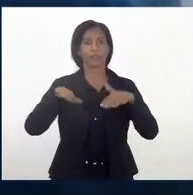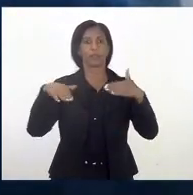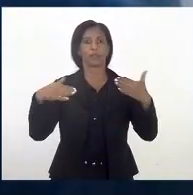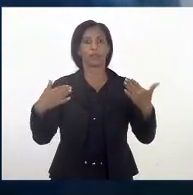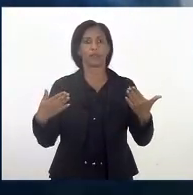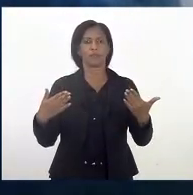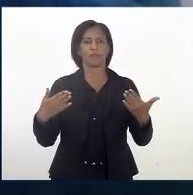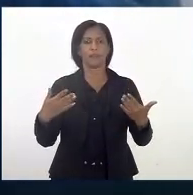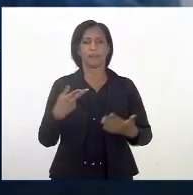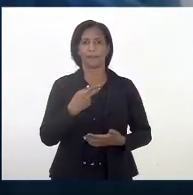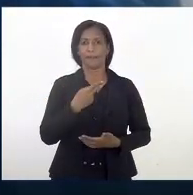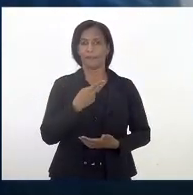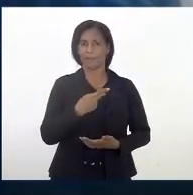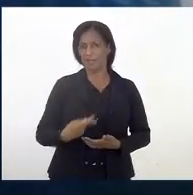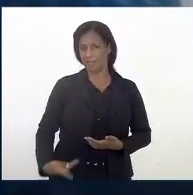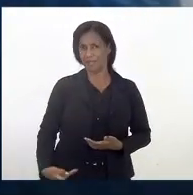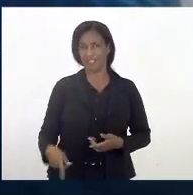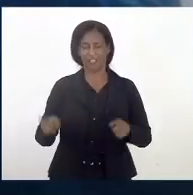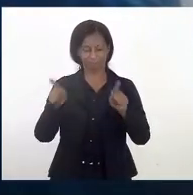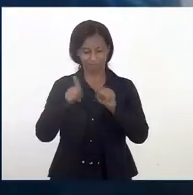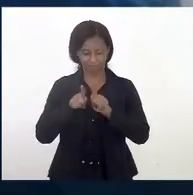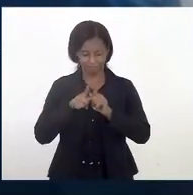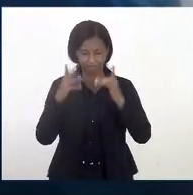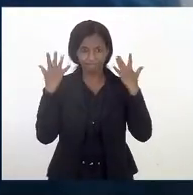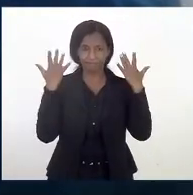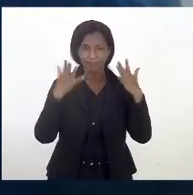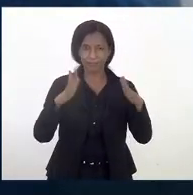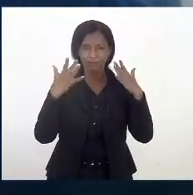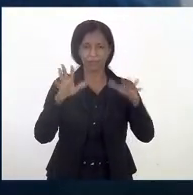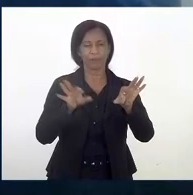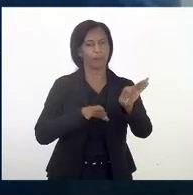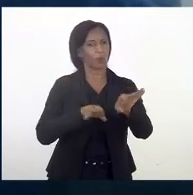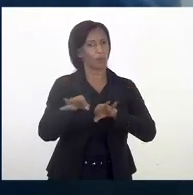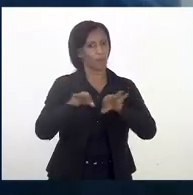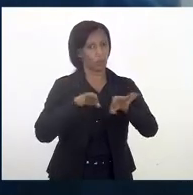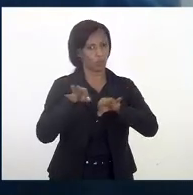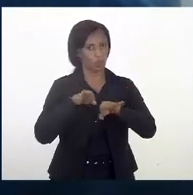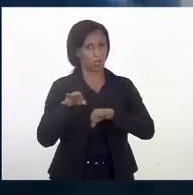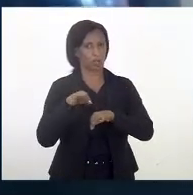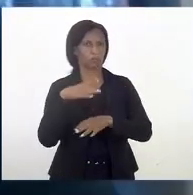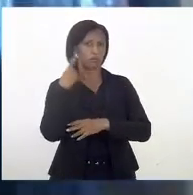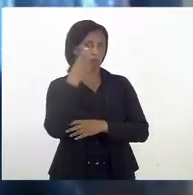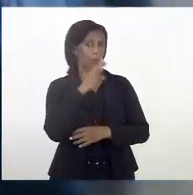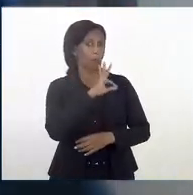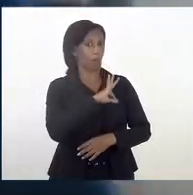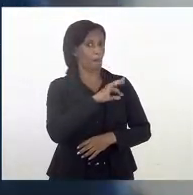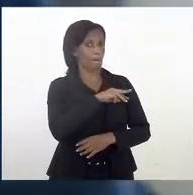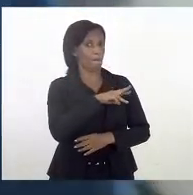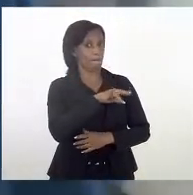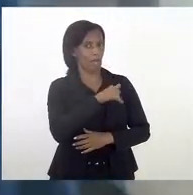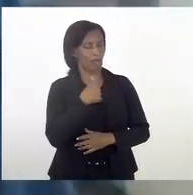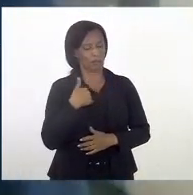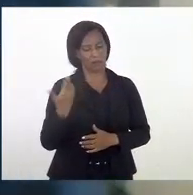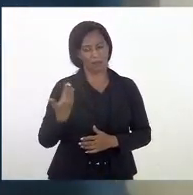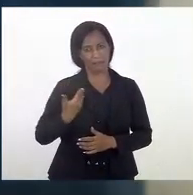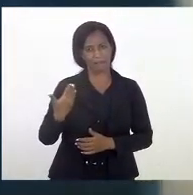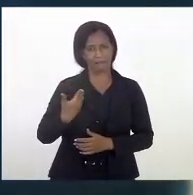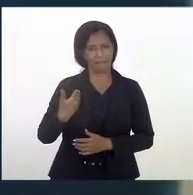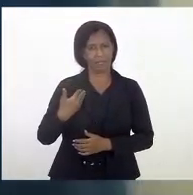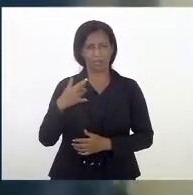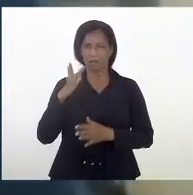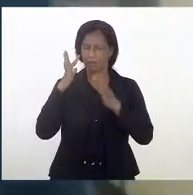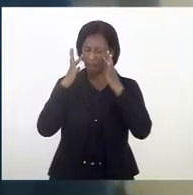também elogiando o projeto da deputada Martha Rocha Nossa companheira sempre